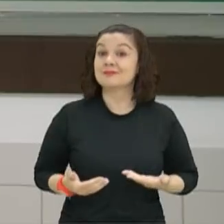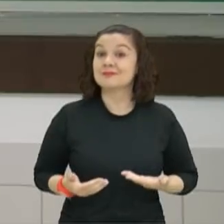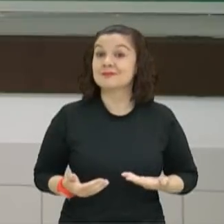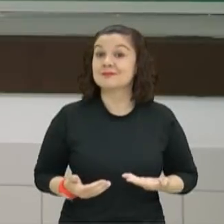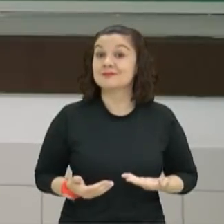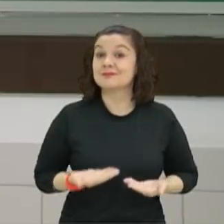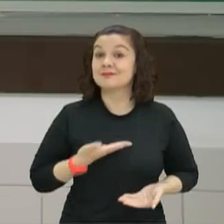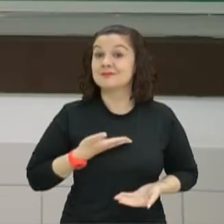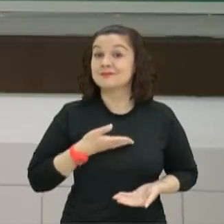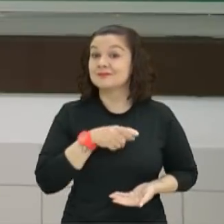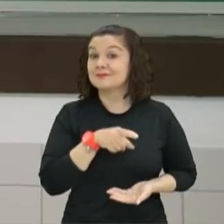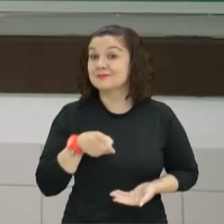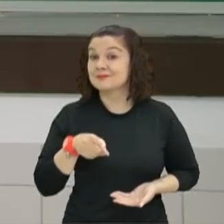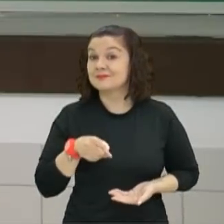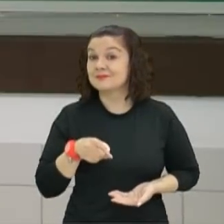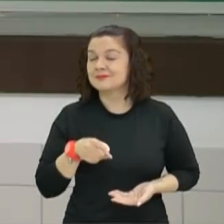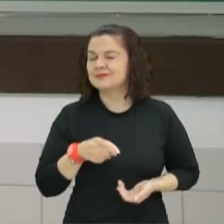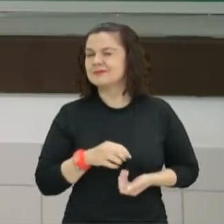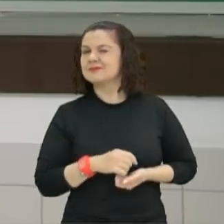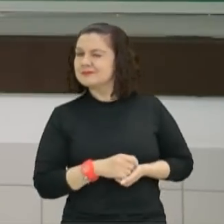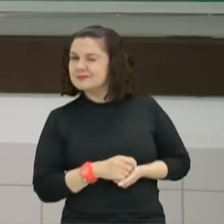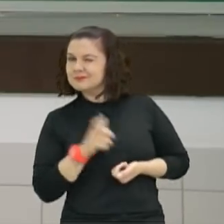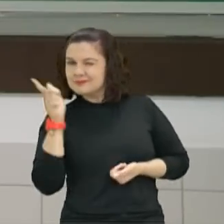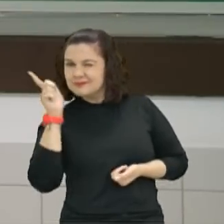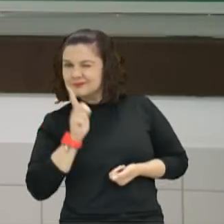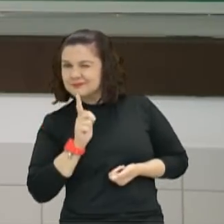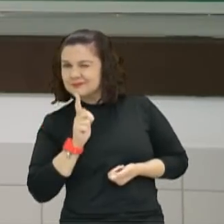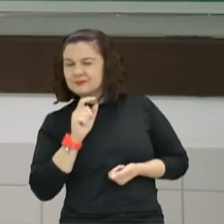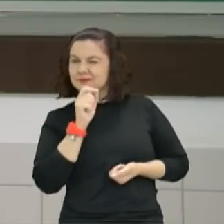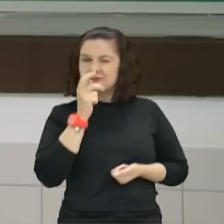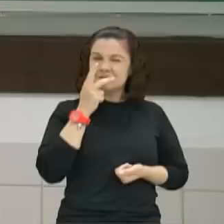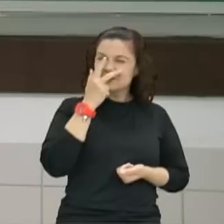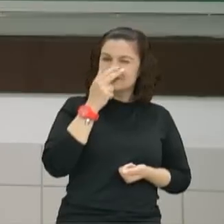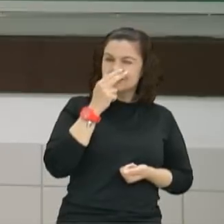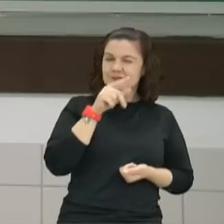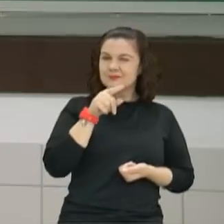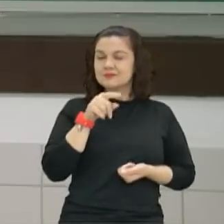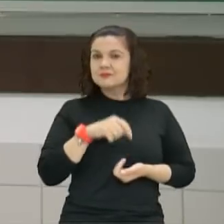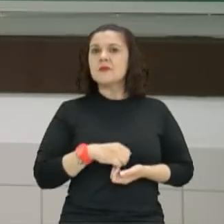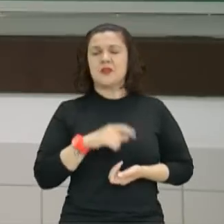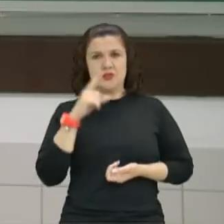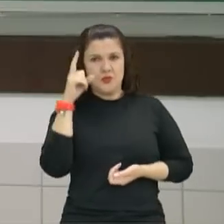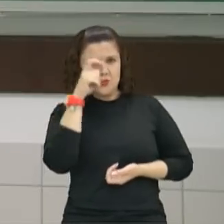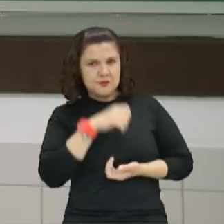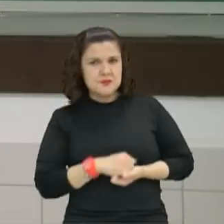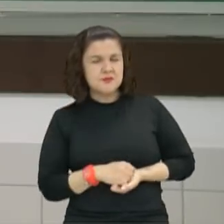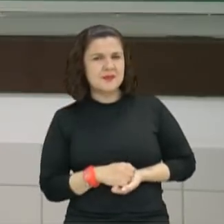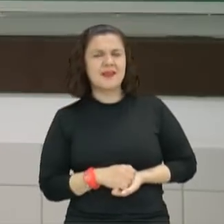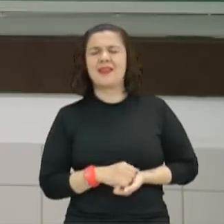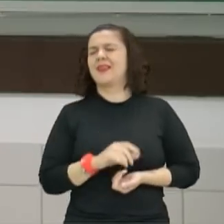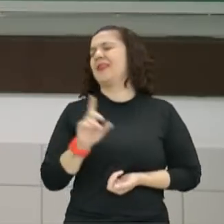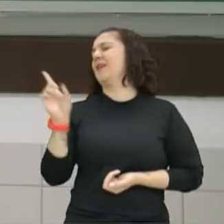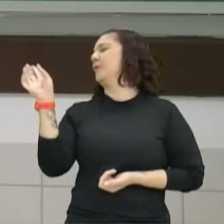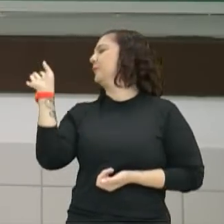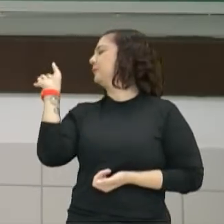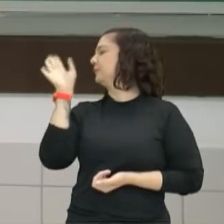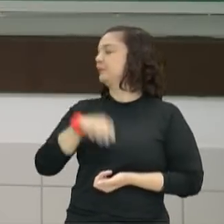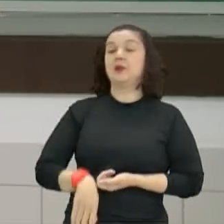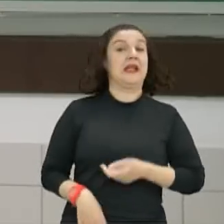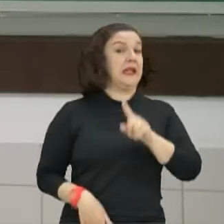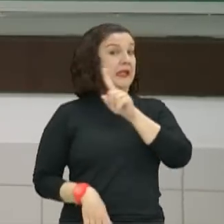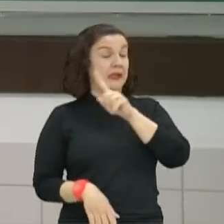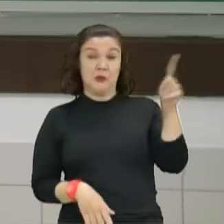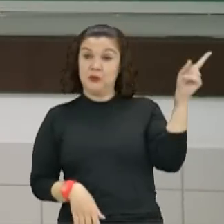E aí, meu amiguinho, minha amiguinha? Aí, conseguiu? O que que você achou? Achou difícil? Não, que isso?